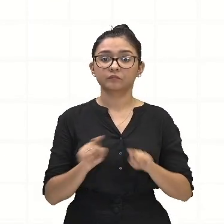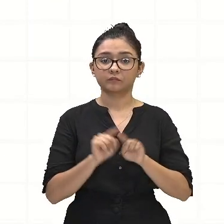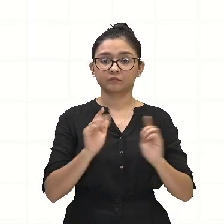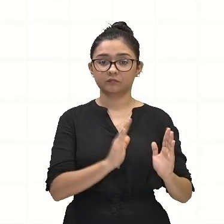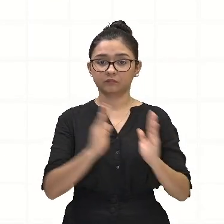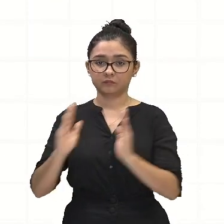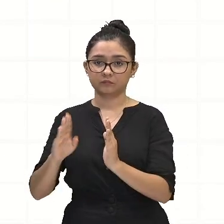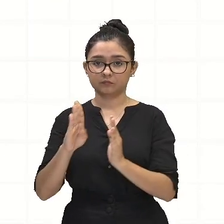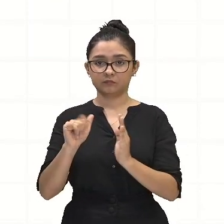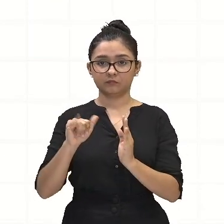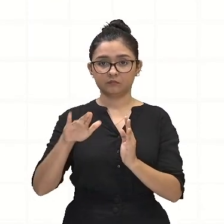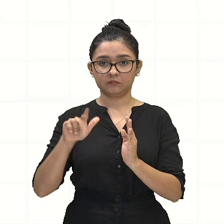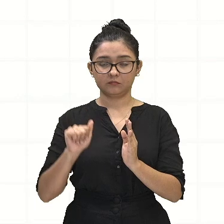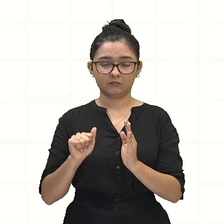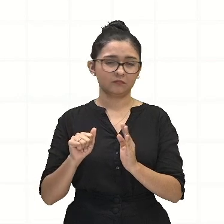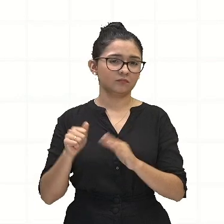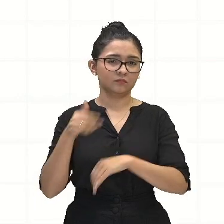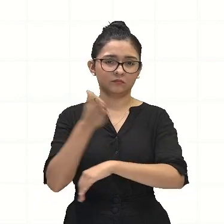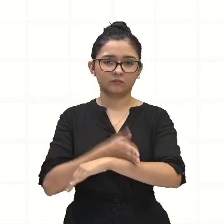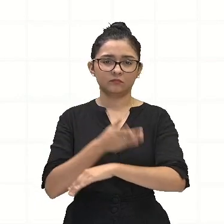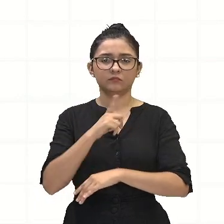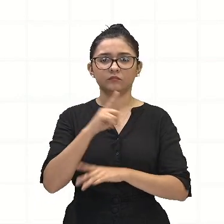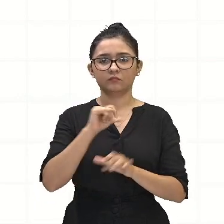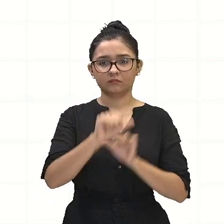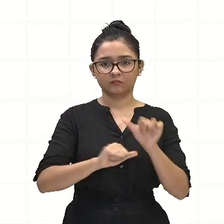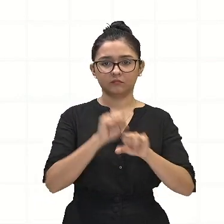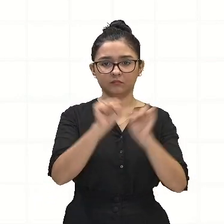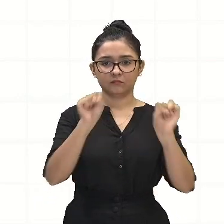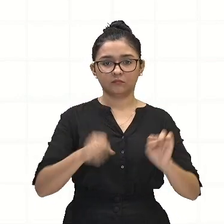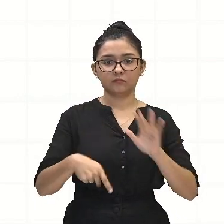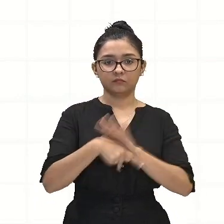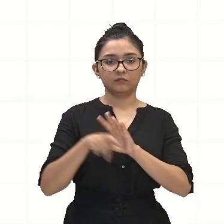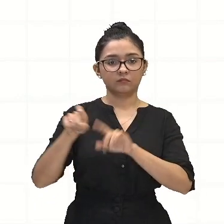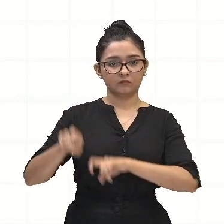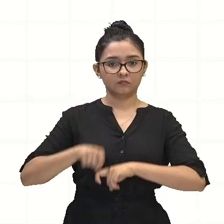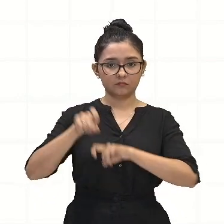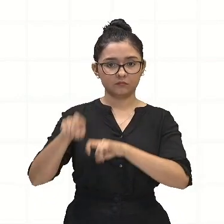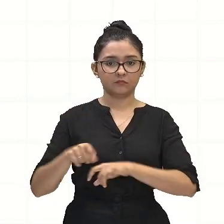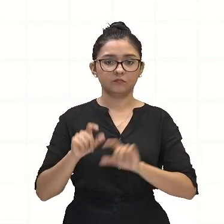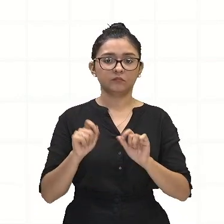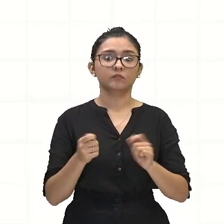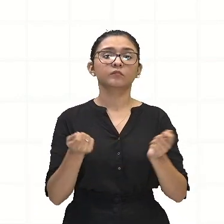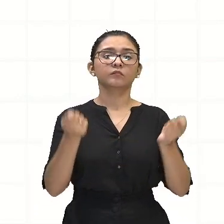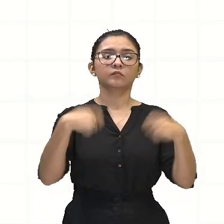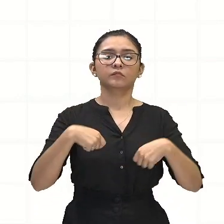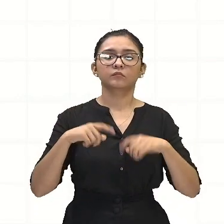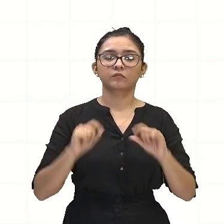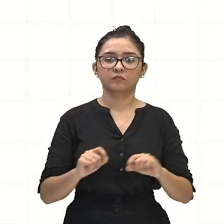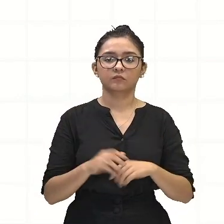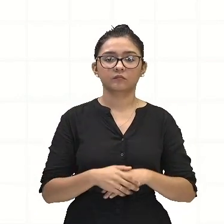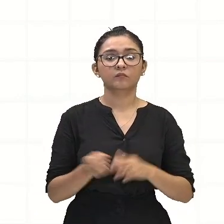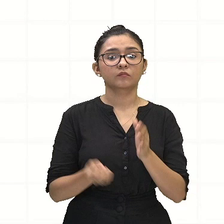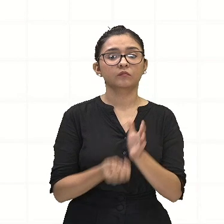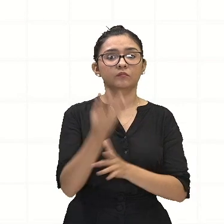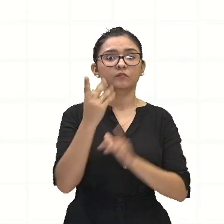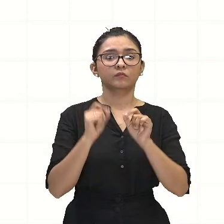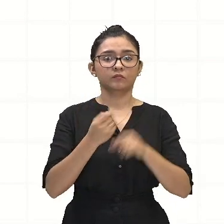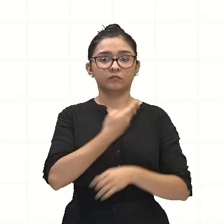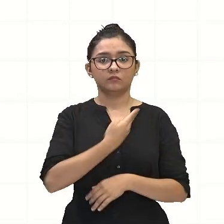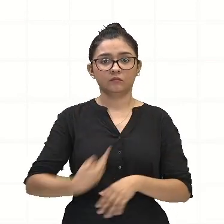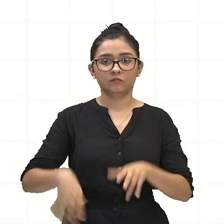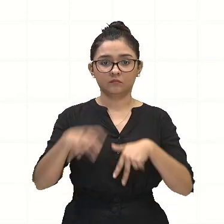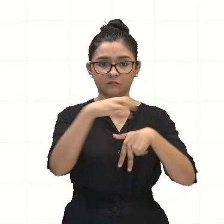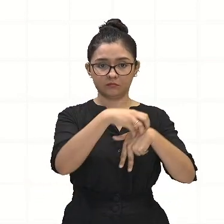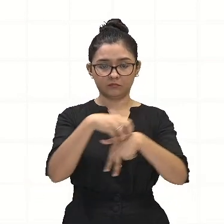Idade Média, houve as mudanças no sistema feudal, que propiciaram o surgimento de